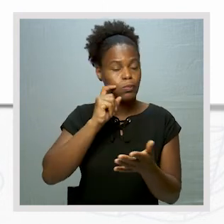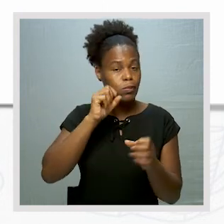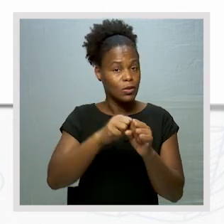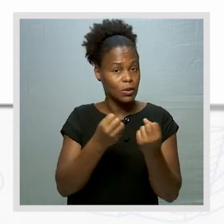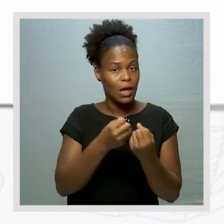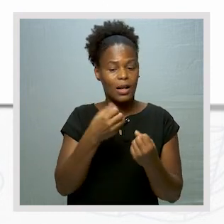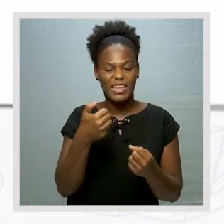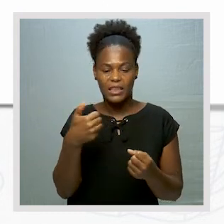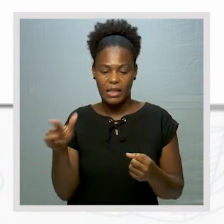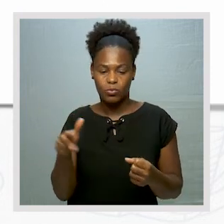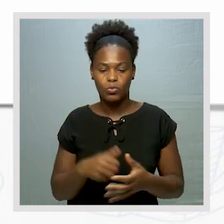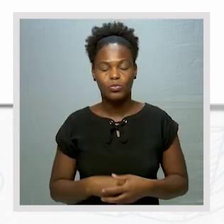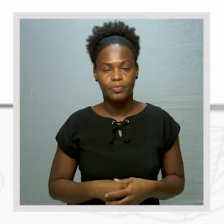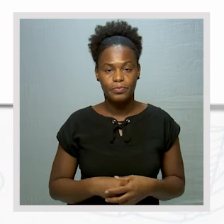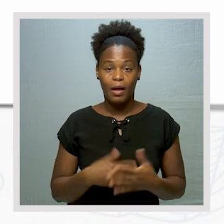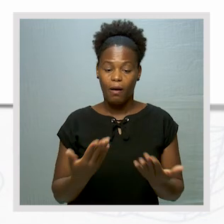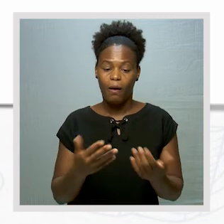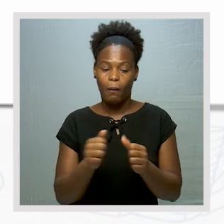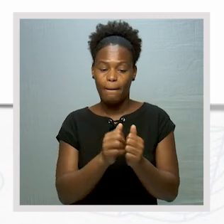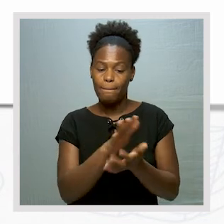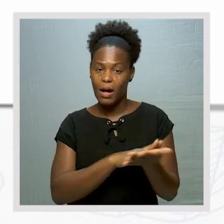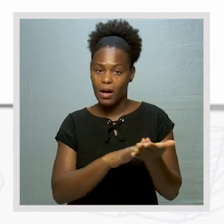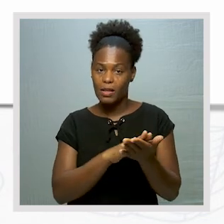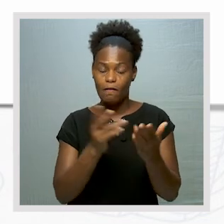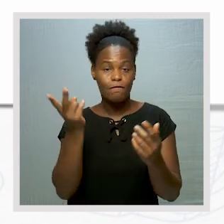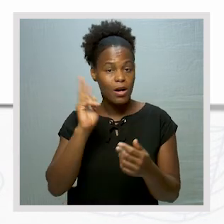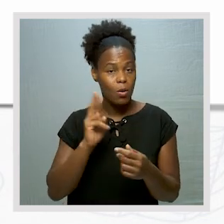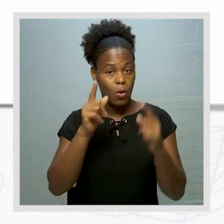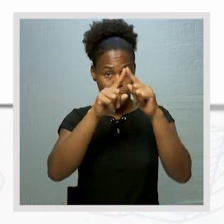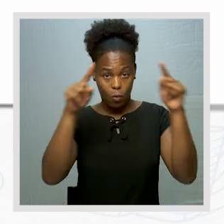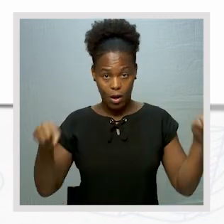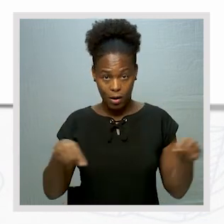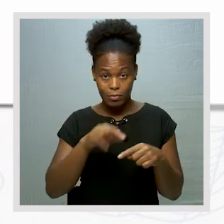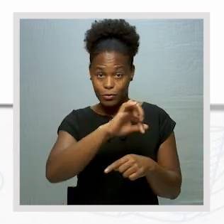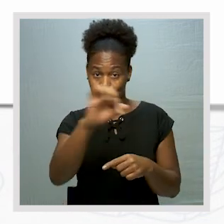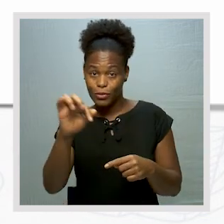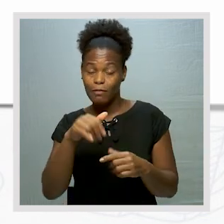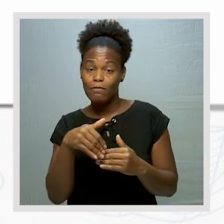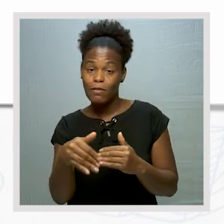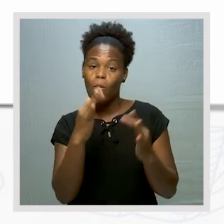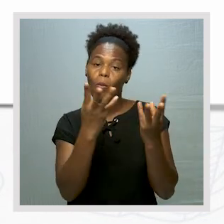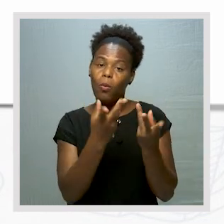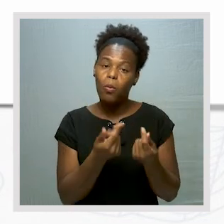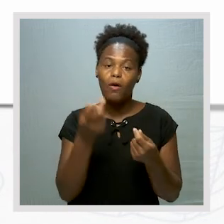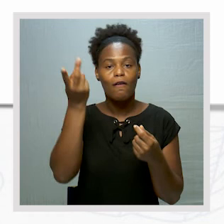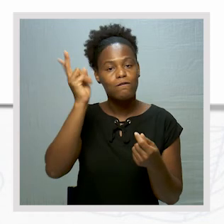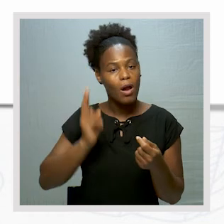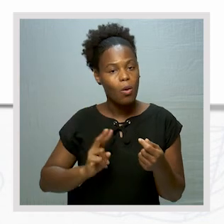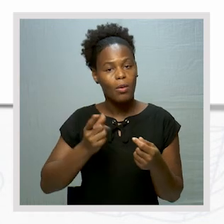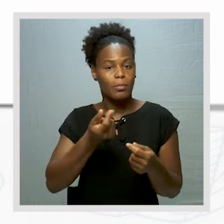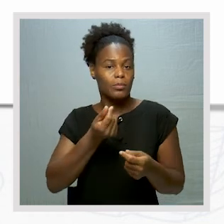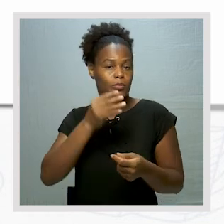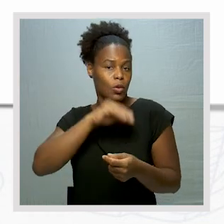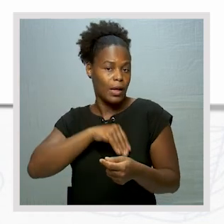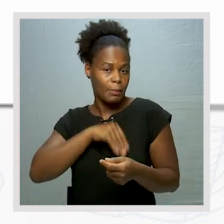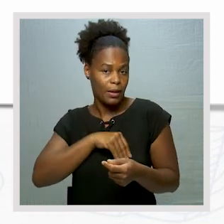segurança social, 500. Com base nos valores do quadro, vocês vão determinar o valor